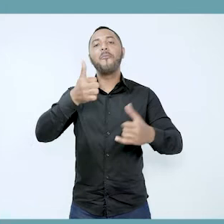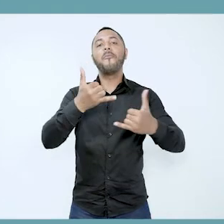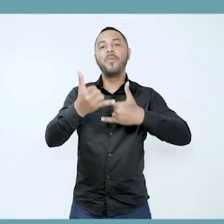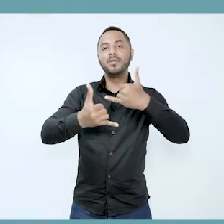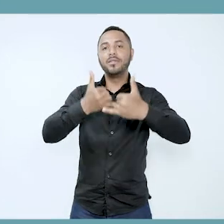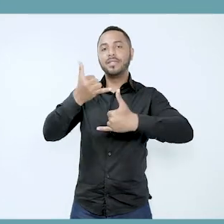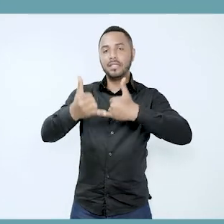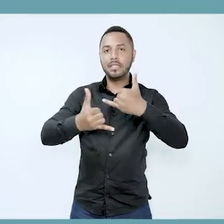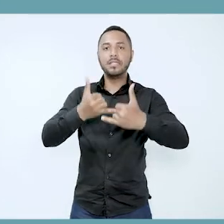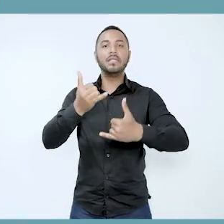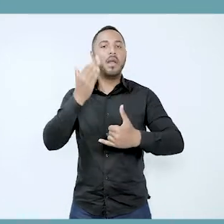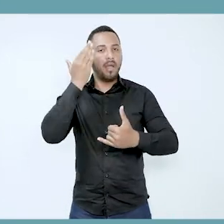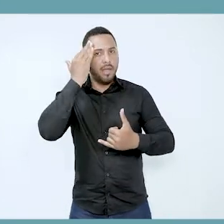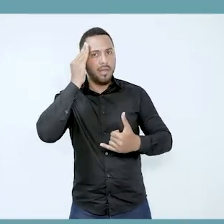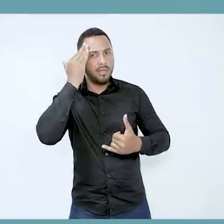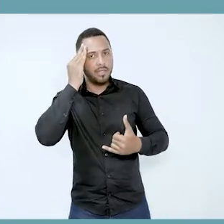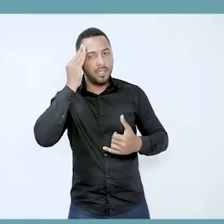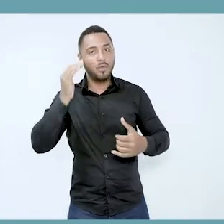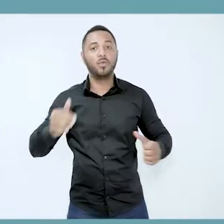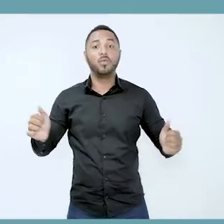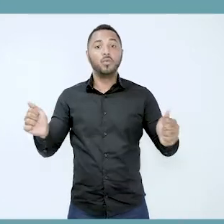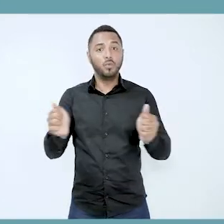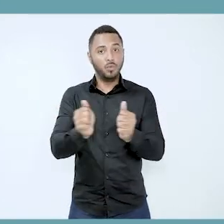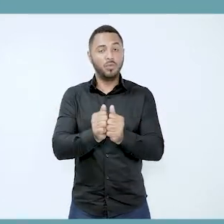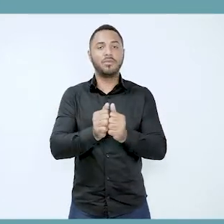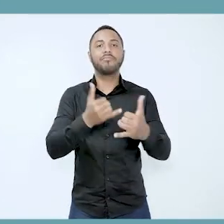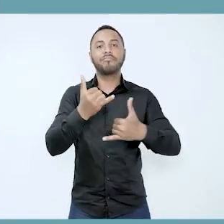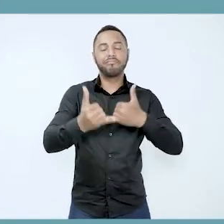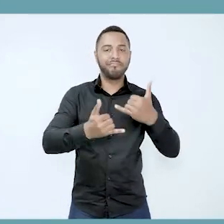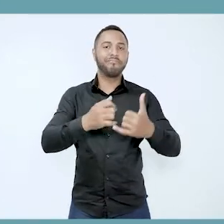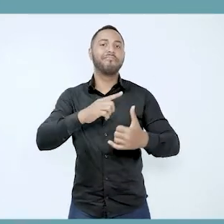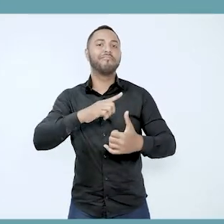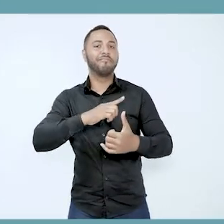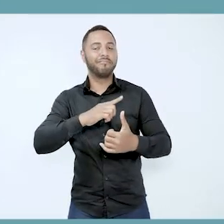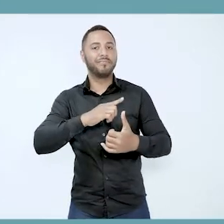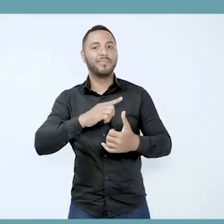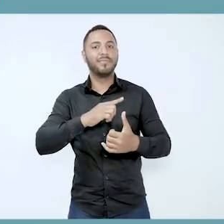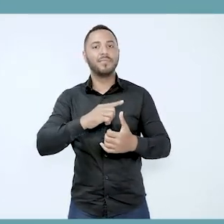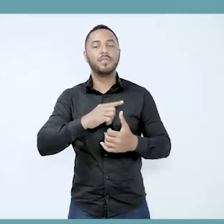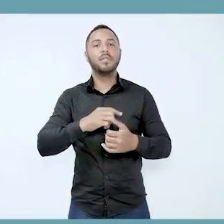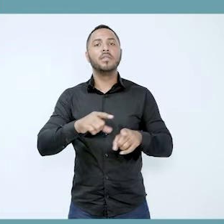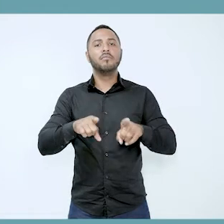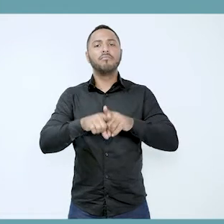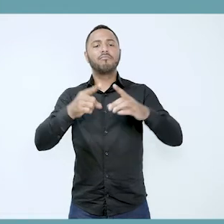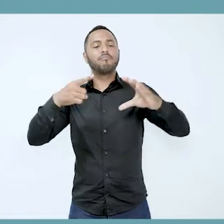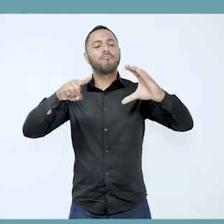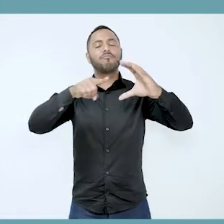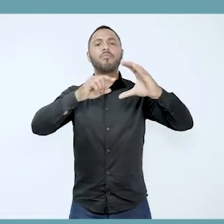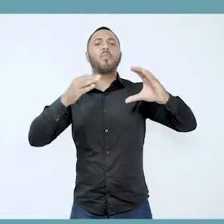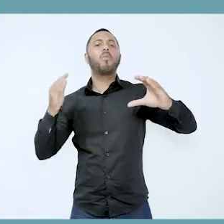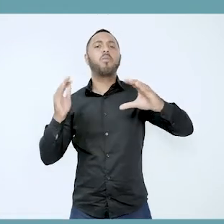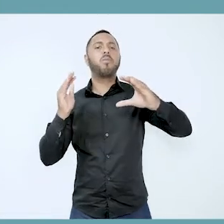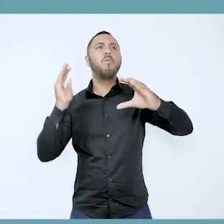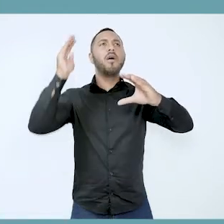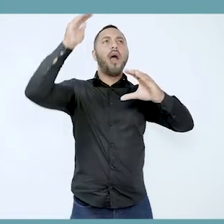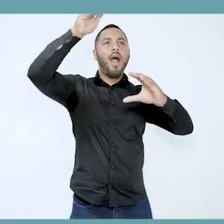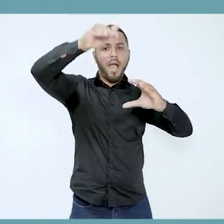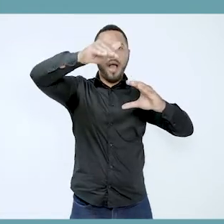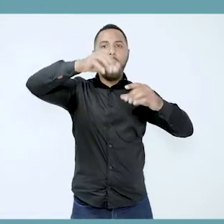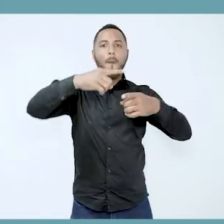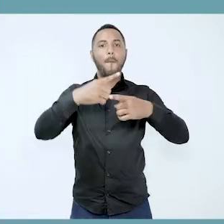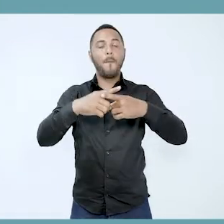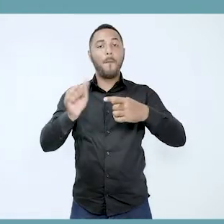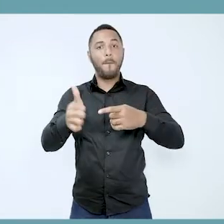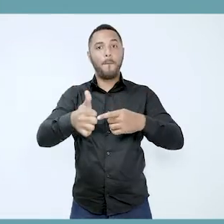posicionasse melhor o seu goleiro e puxasse para junto dele os backs, geralmente bem altos, com a finalidade